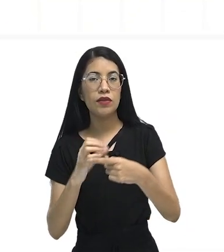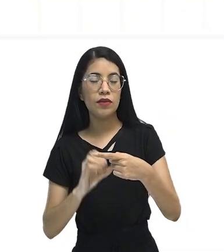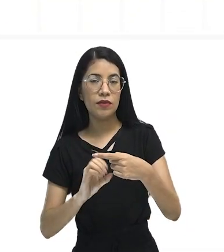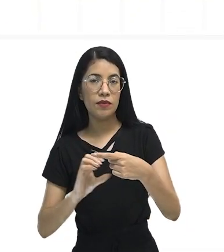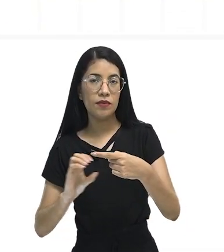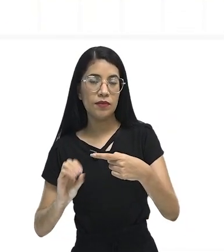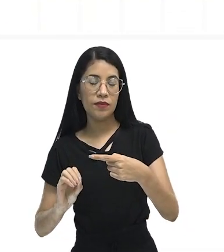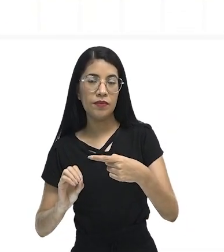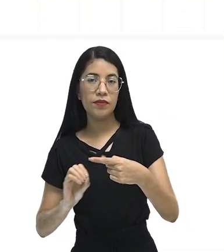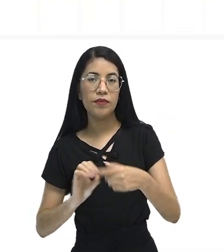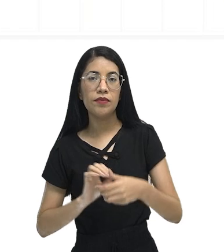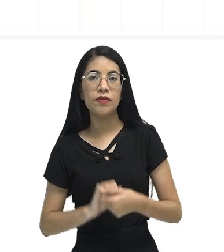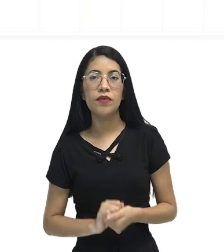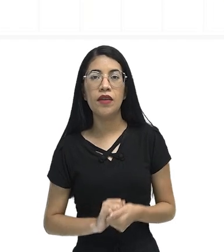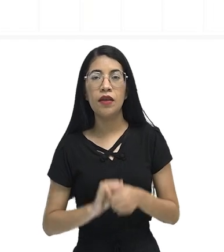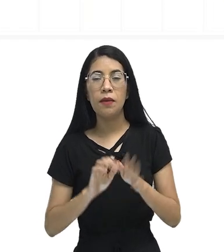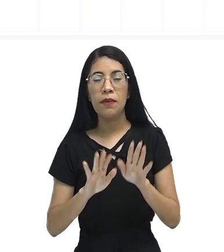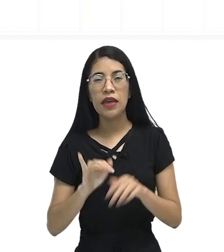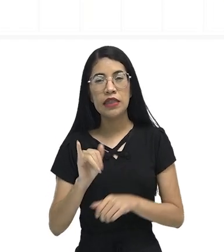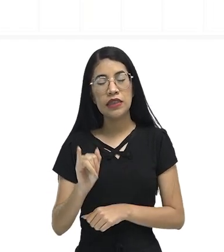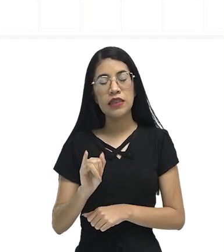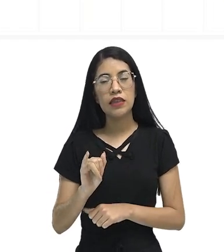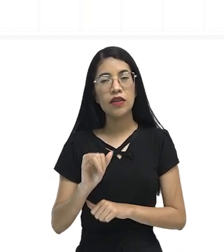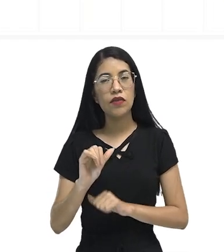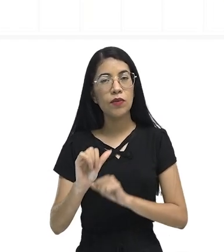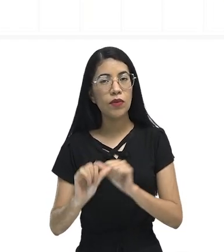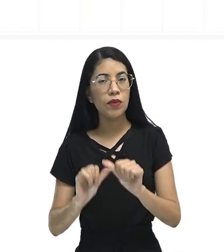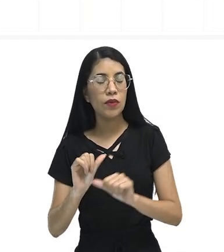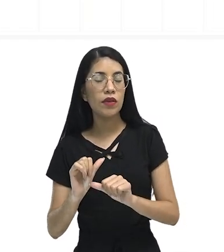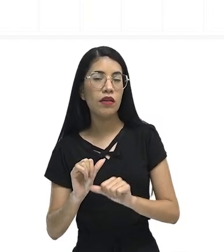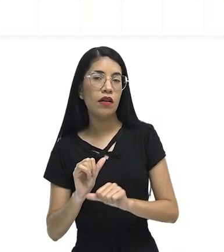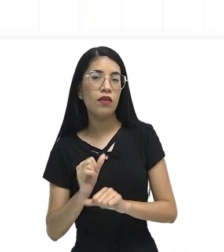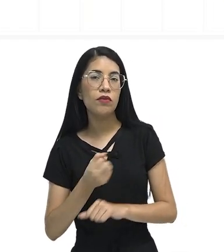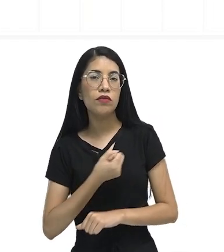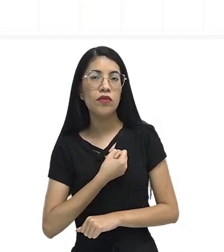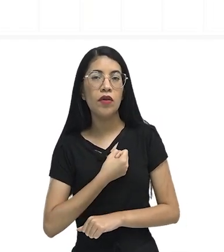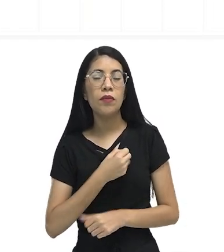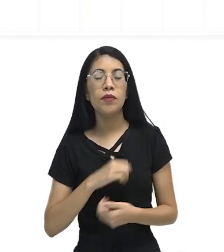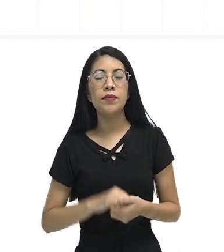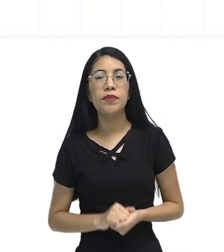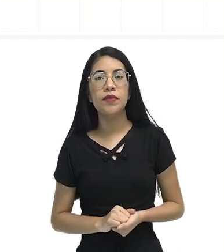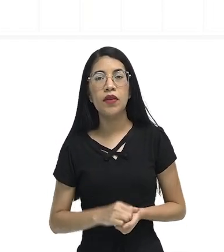se ao invés de 0,43 eu tivesse aqui